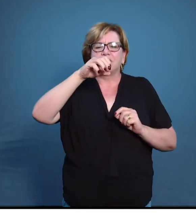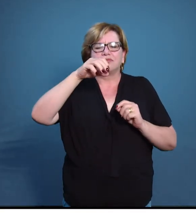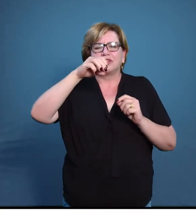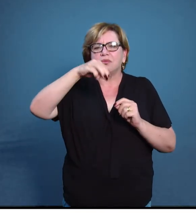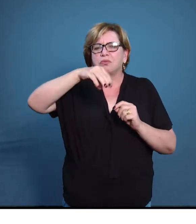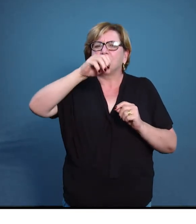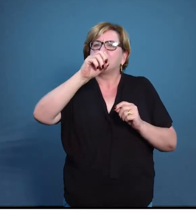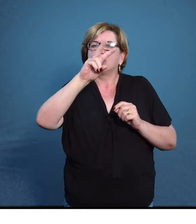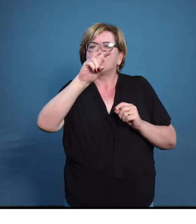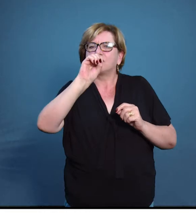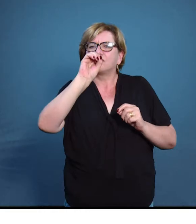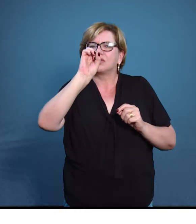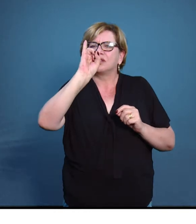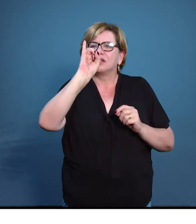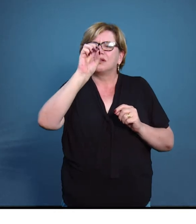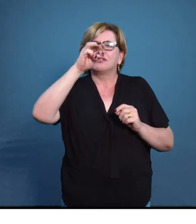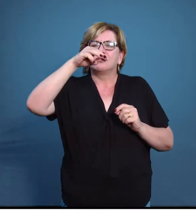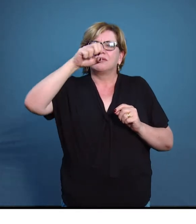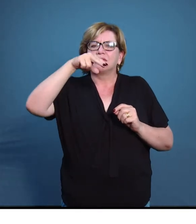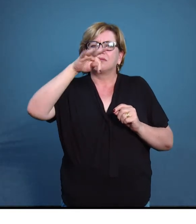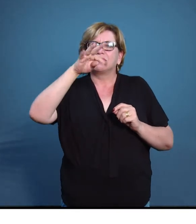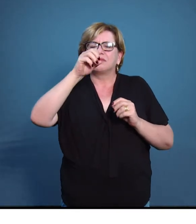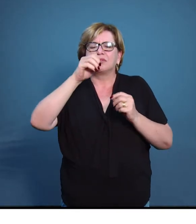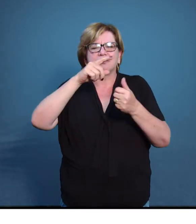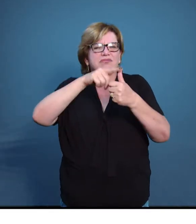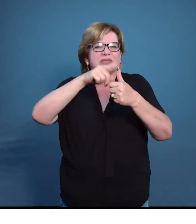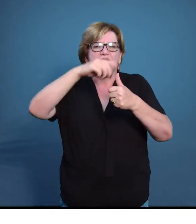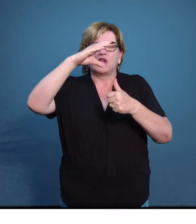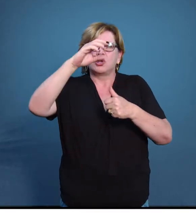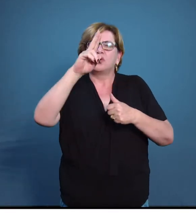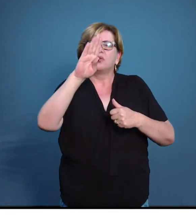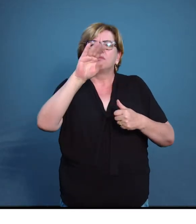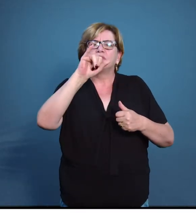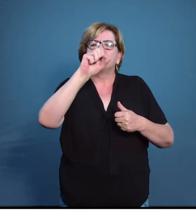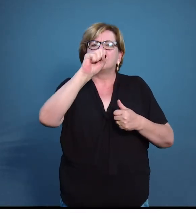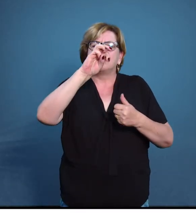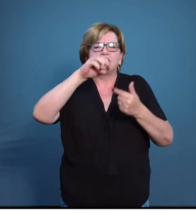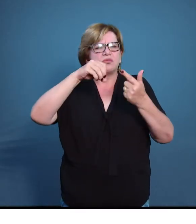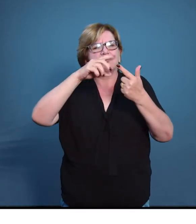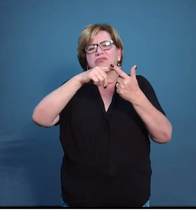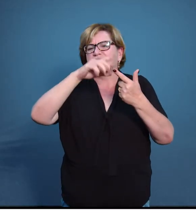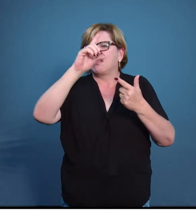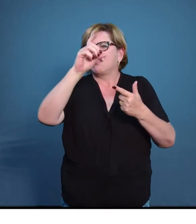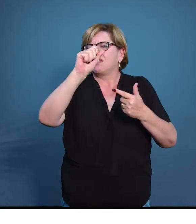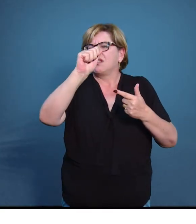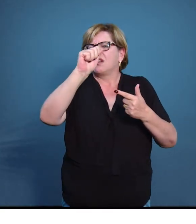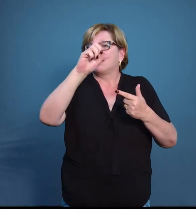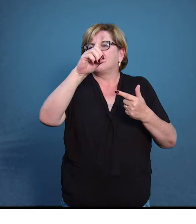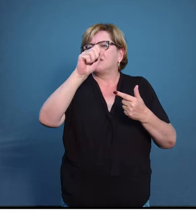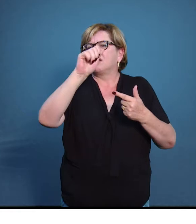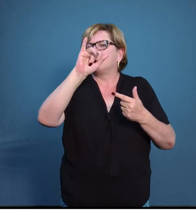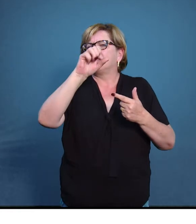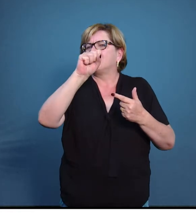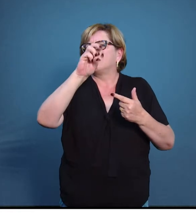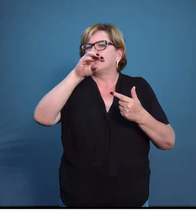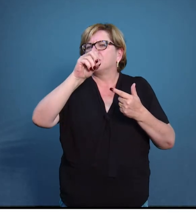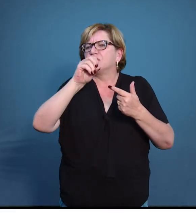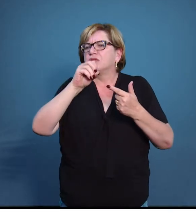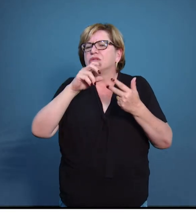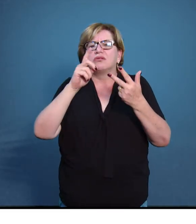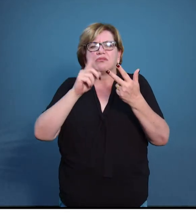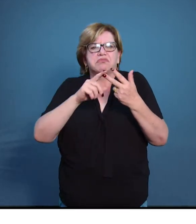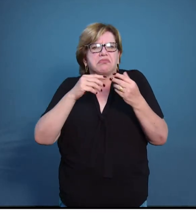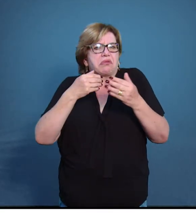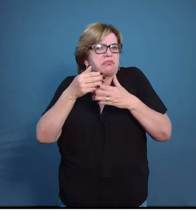cubismo, expressionismo, dadaísmo ou outros, a qual movimento